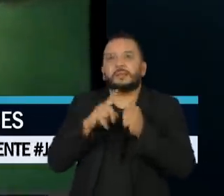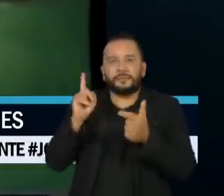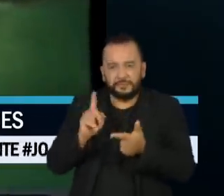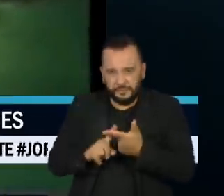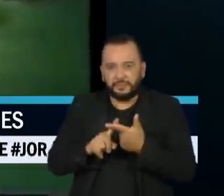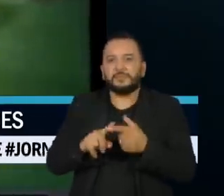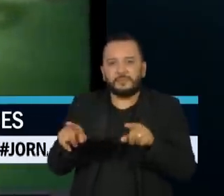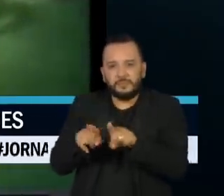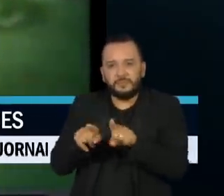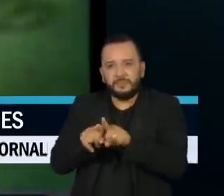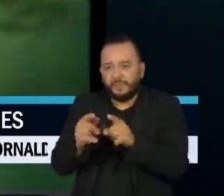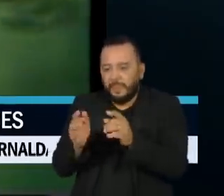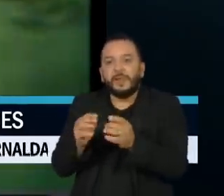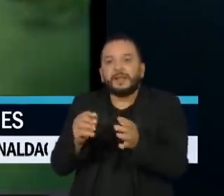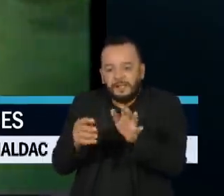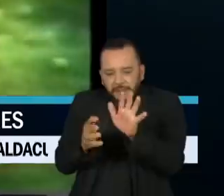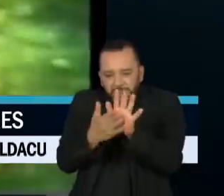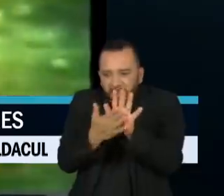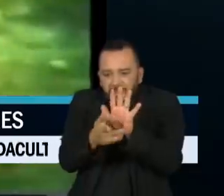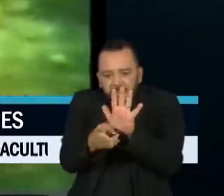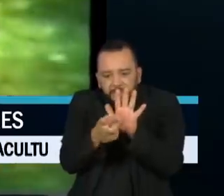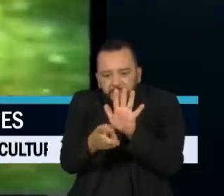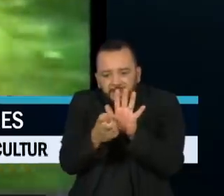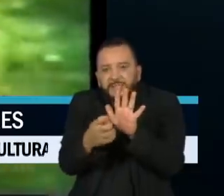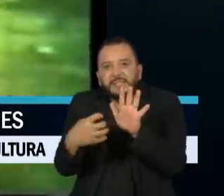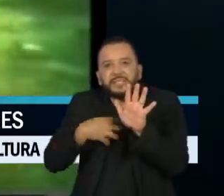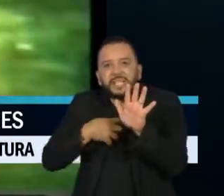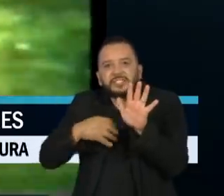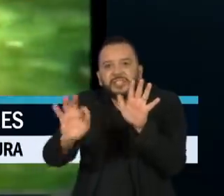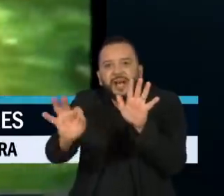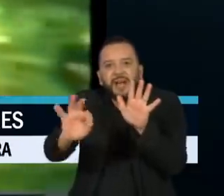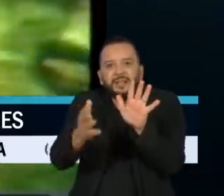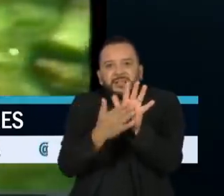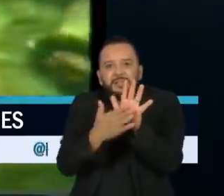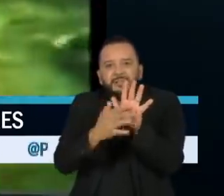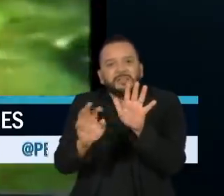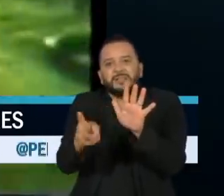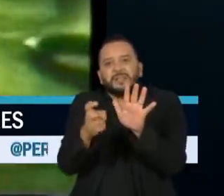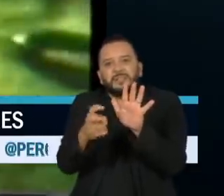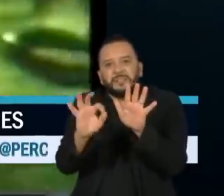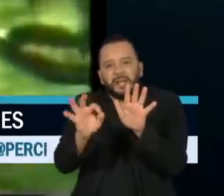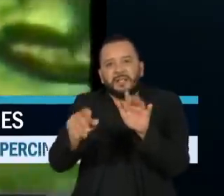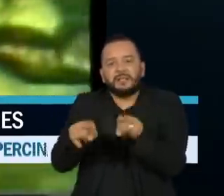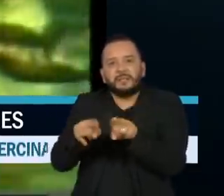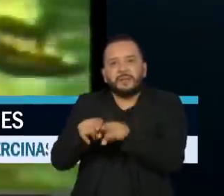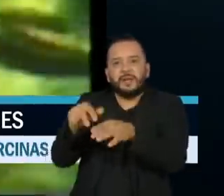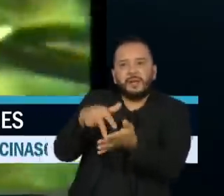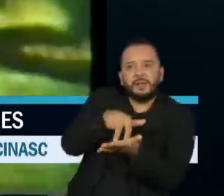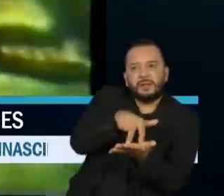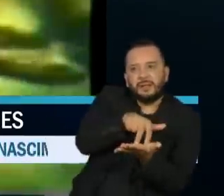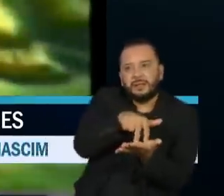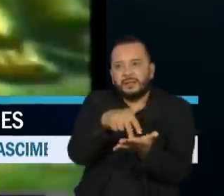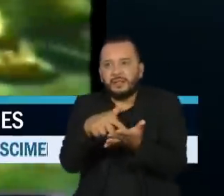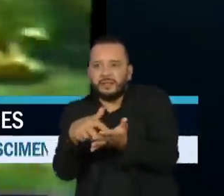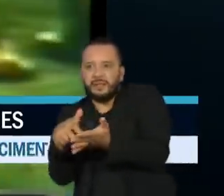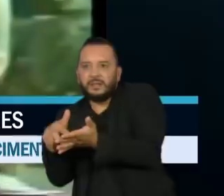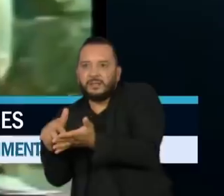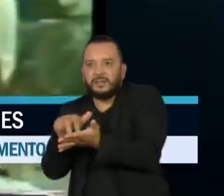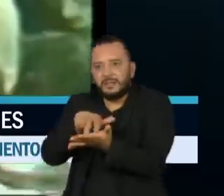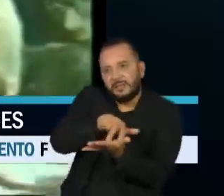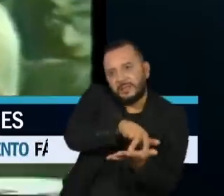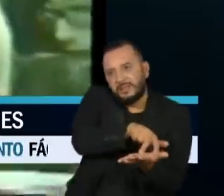sistema sensitivo de maneira geral, ataxia, que é uma dificuldade de equilíbrio, coordenação e